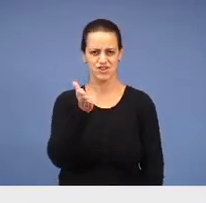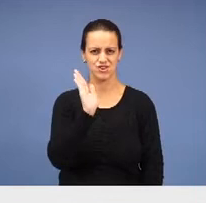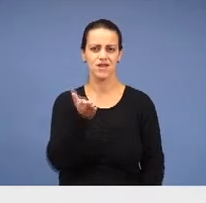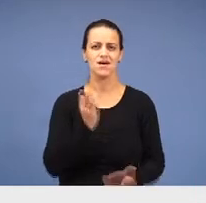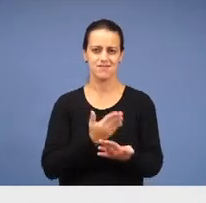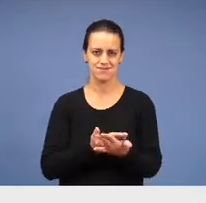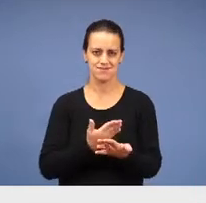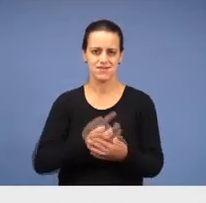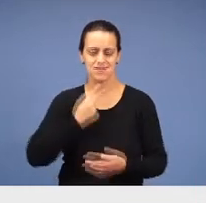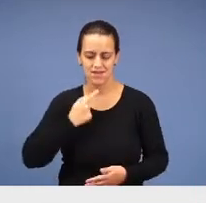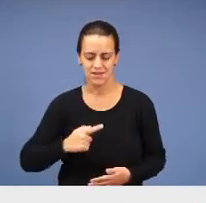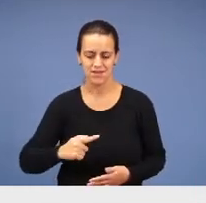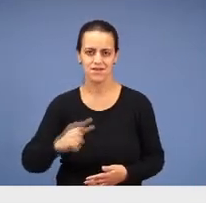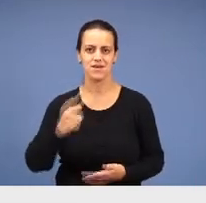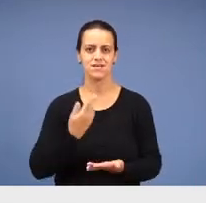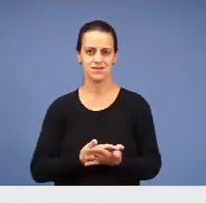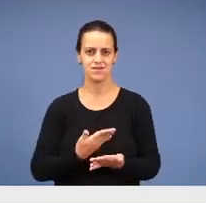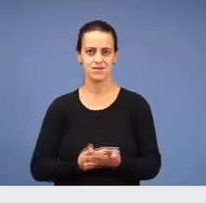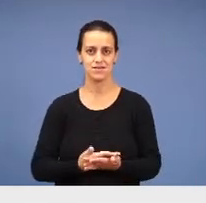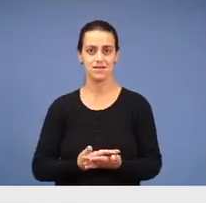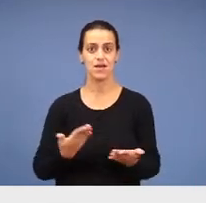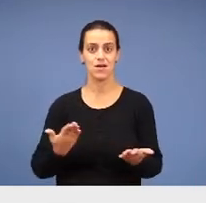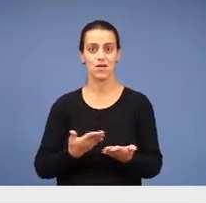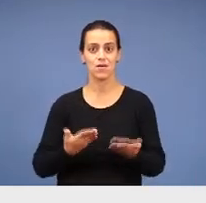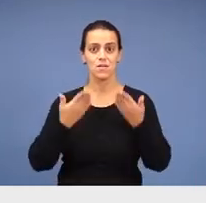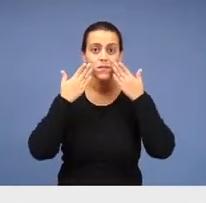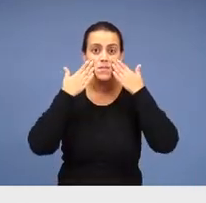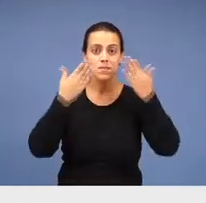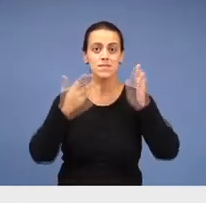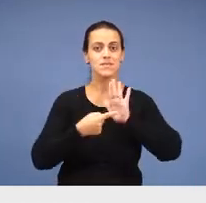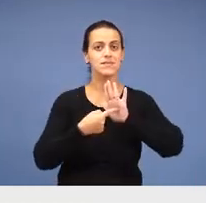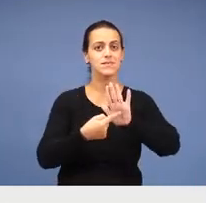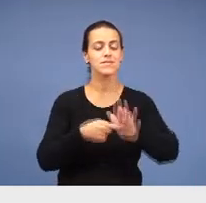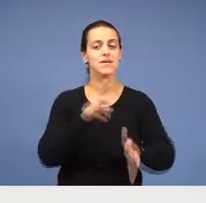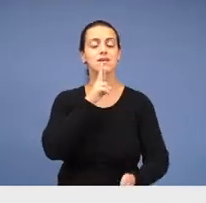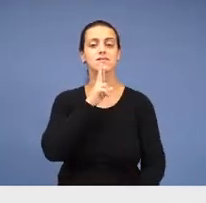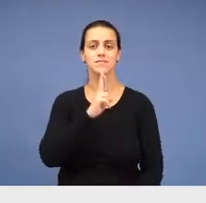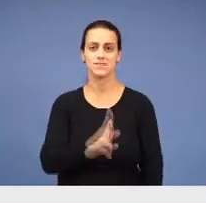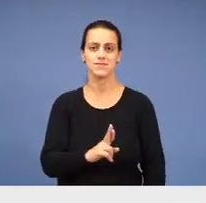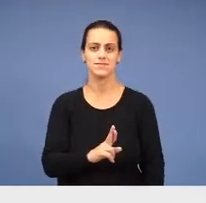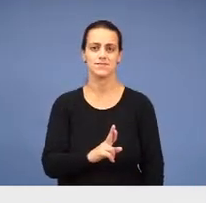semana, nós já vamos apresentar aqui essa resposta para depois,